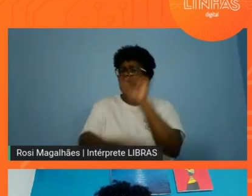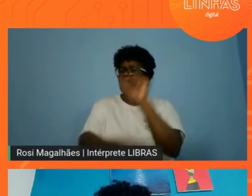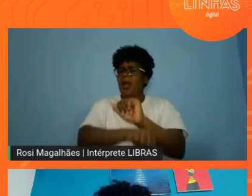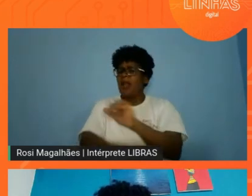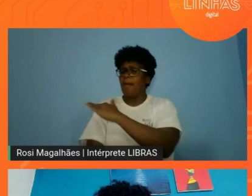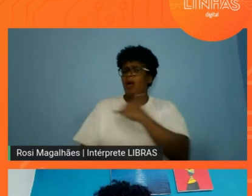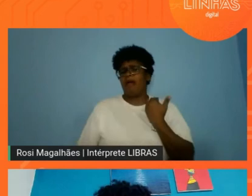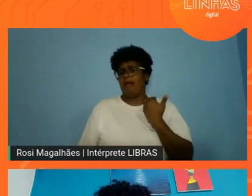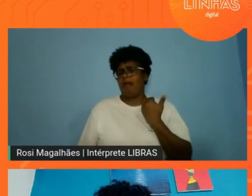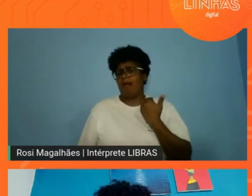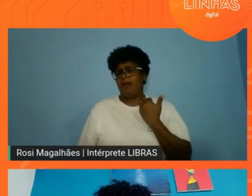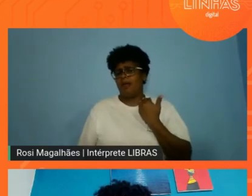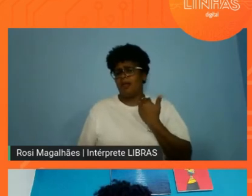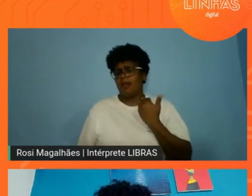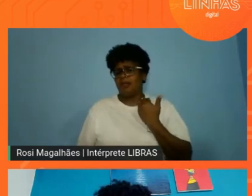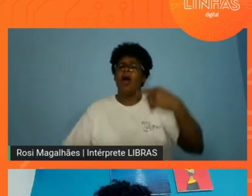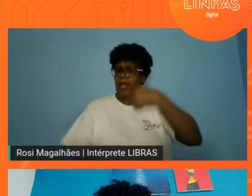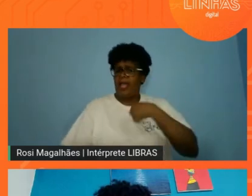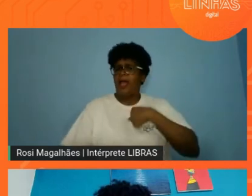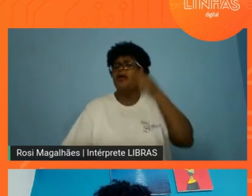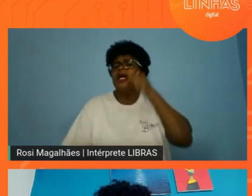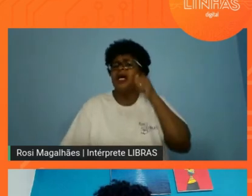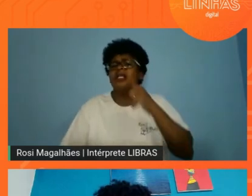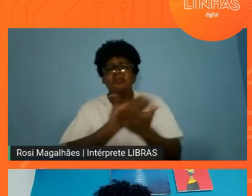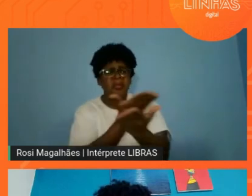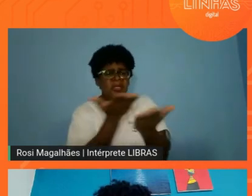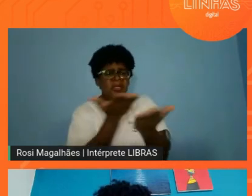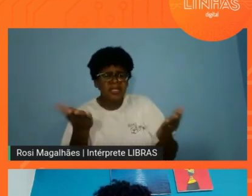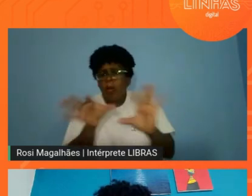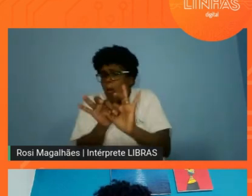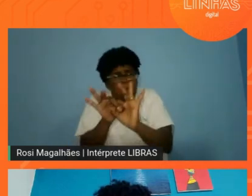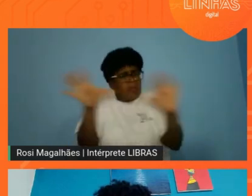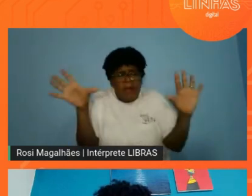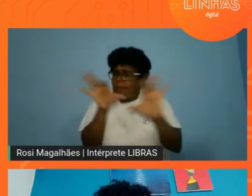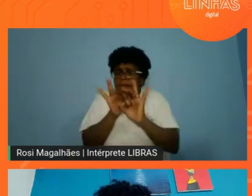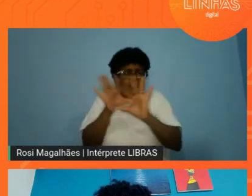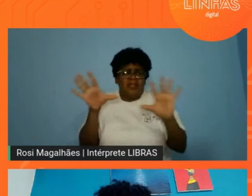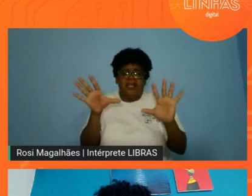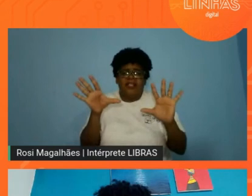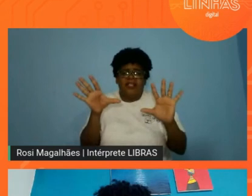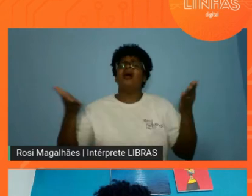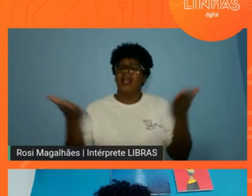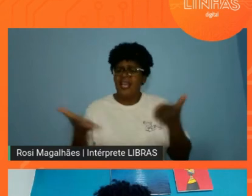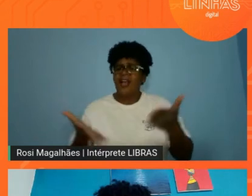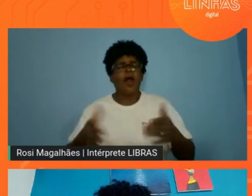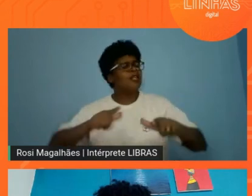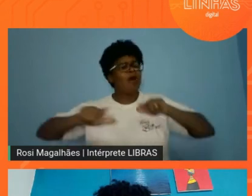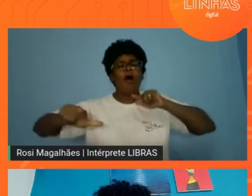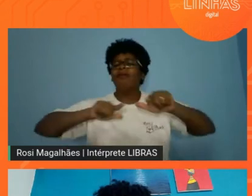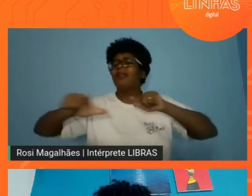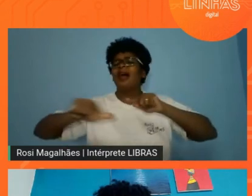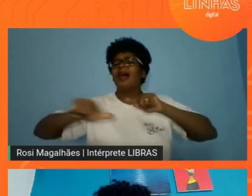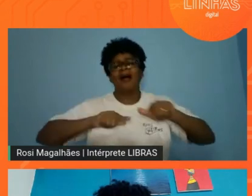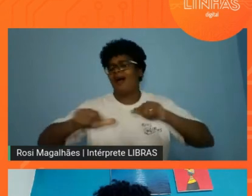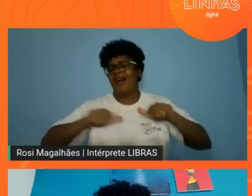artistas independentes. Eu sou artista independente e por agora eu trabalho só com isso, ainda mais na